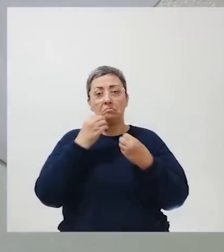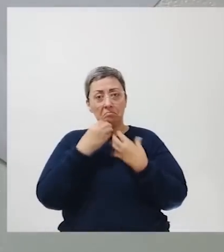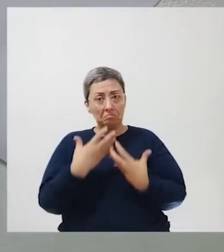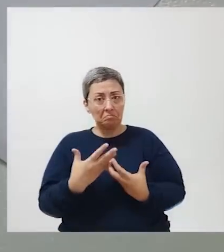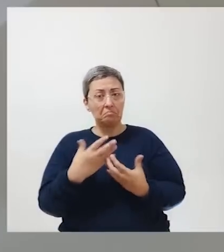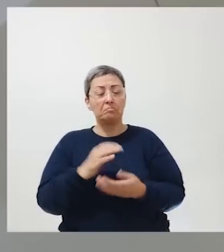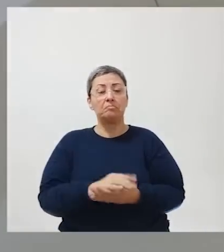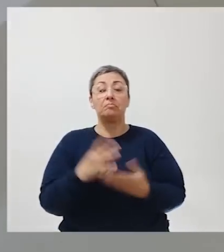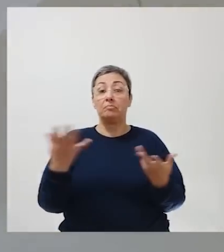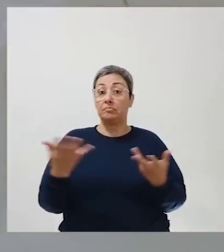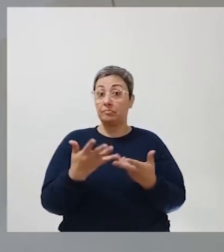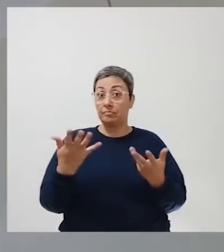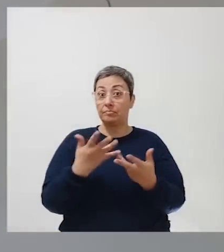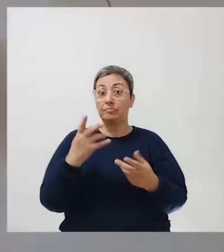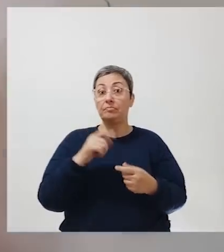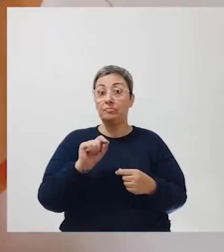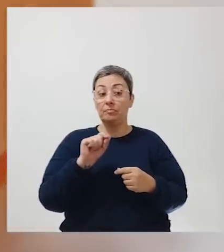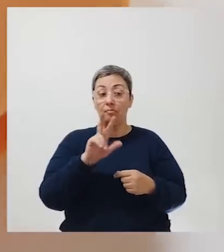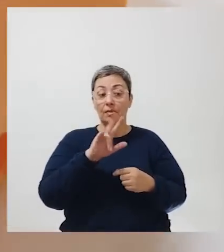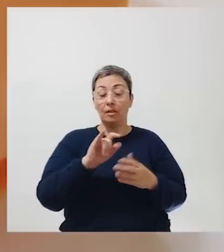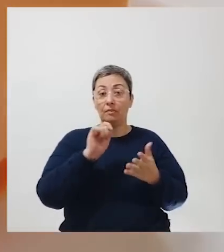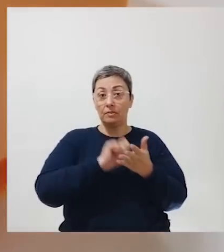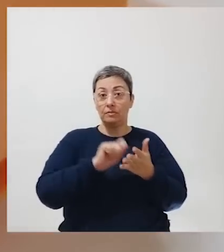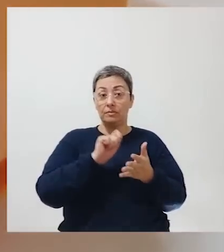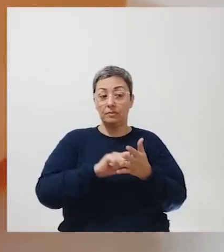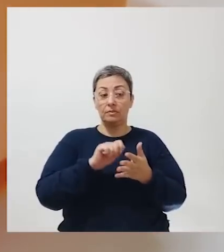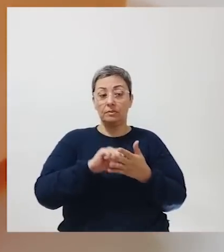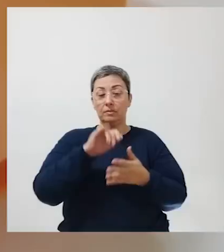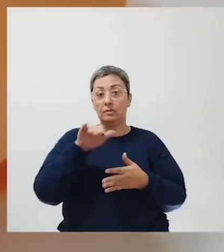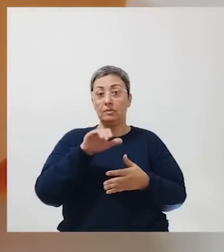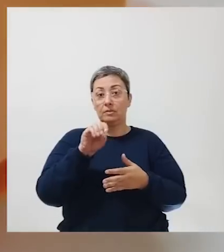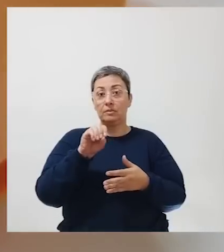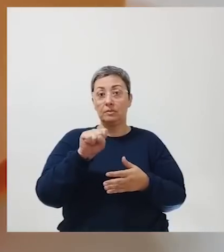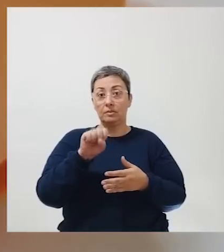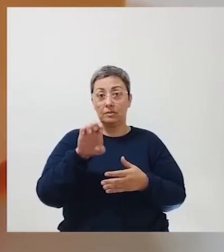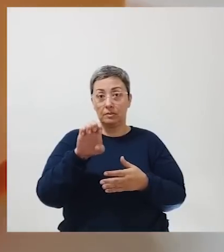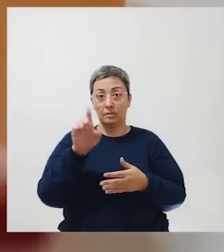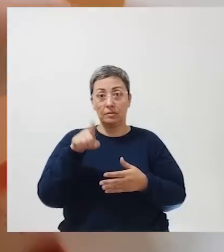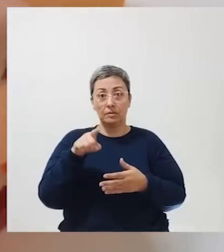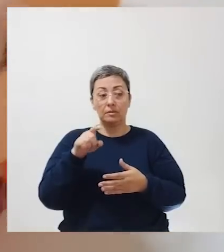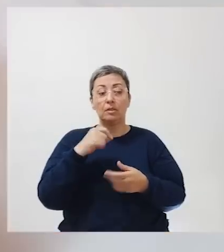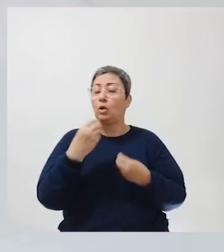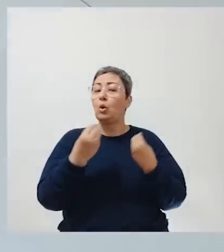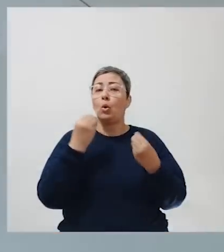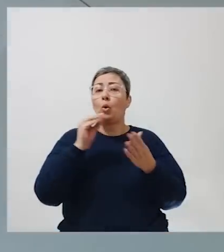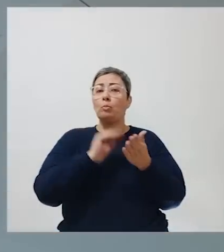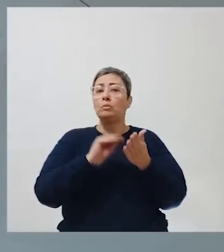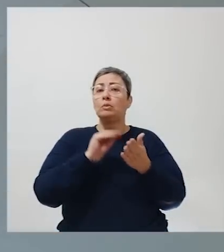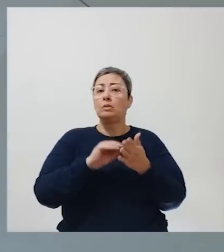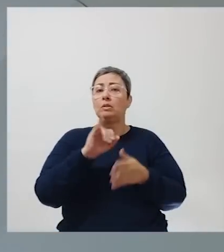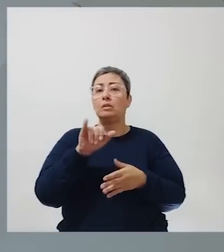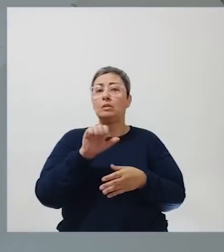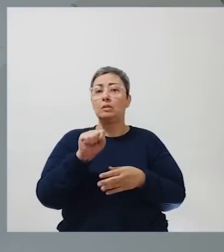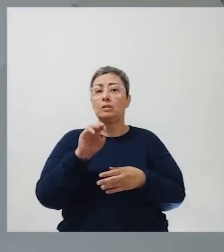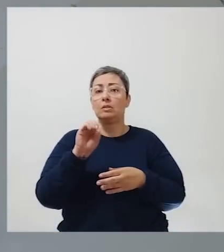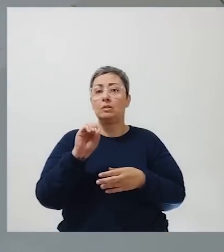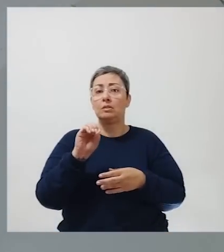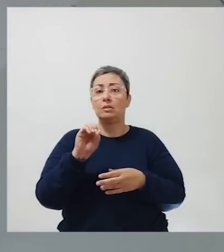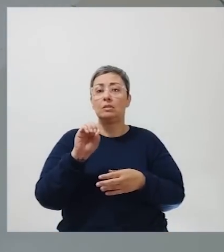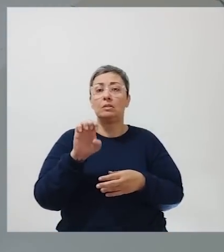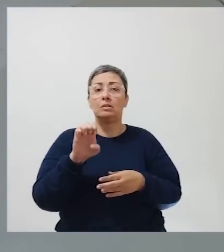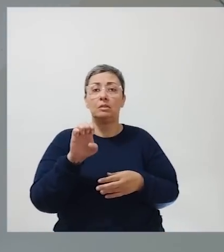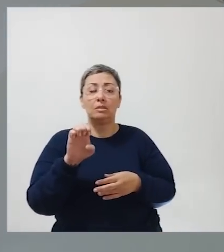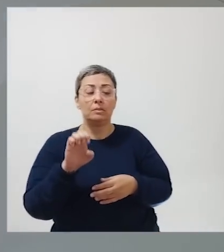Muito bem. Agora, nós vamos escrever José. Como é que será que escreve José?